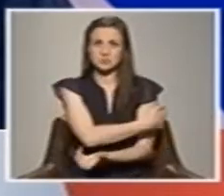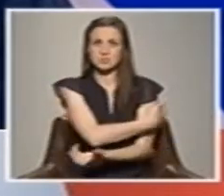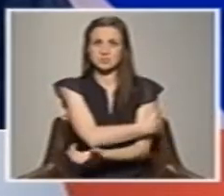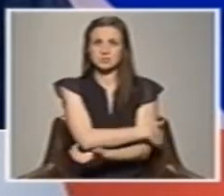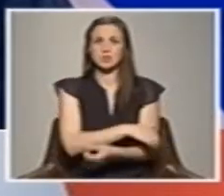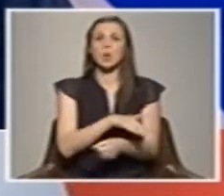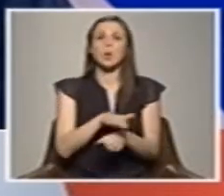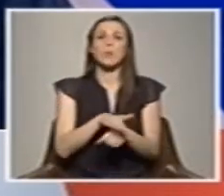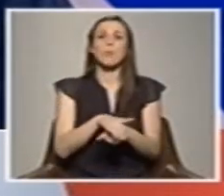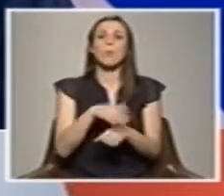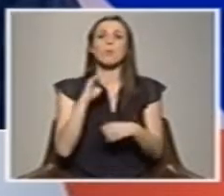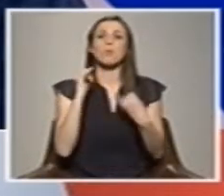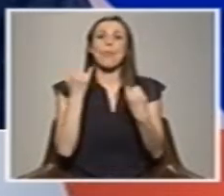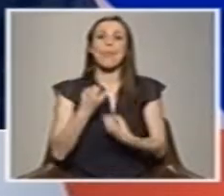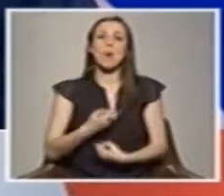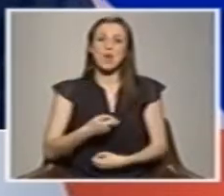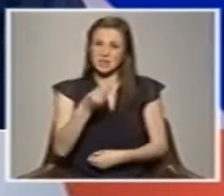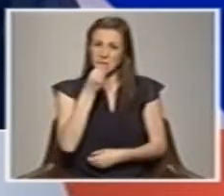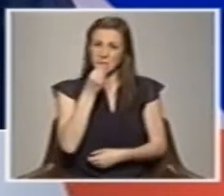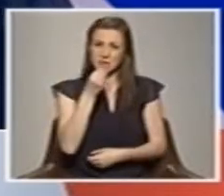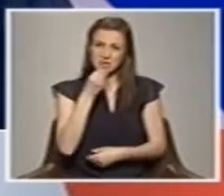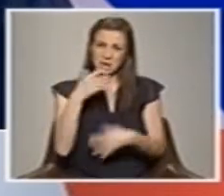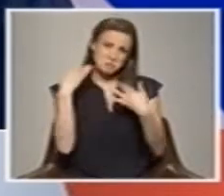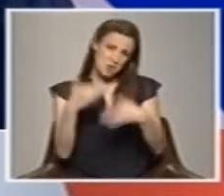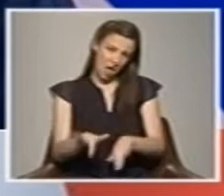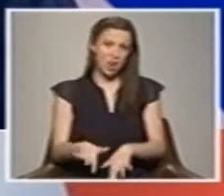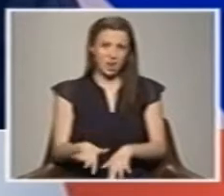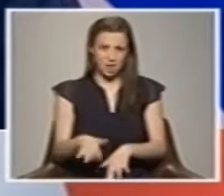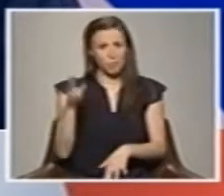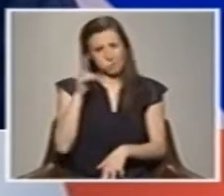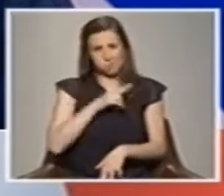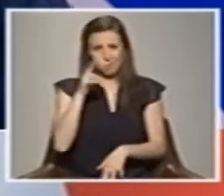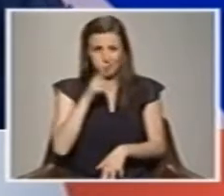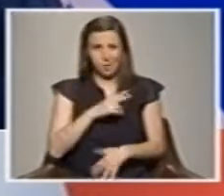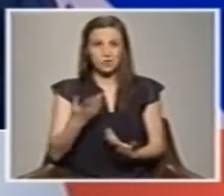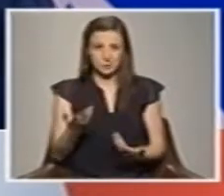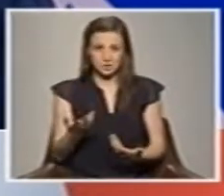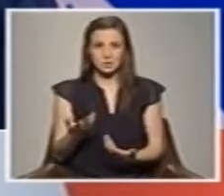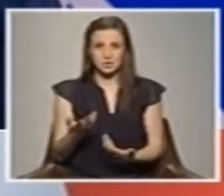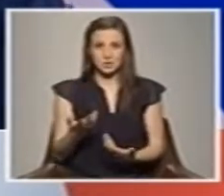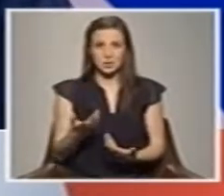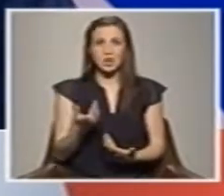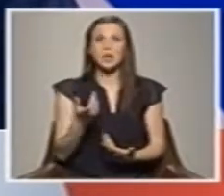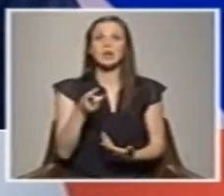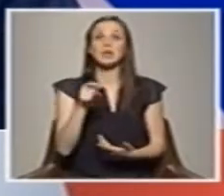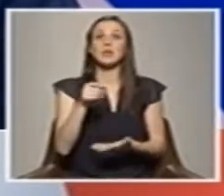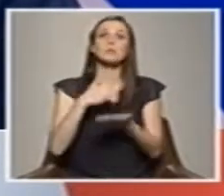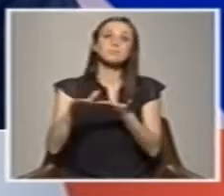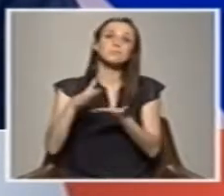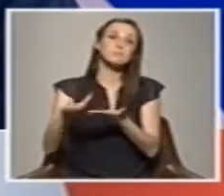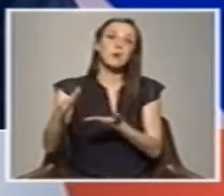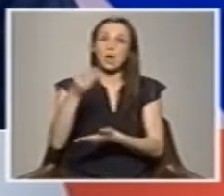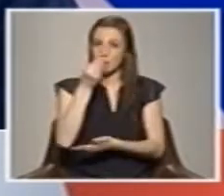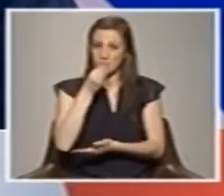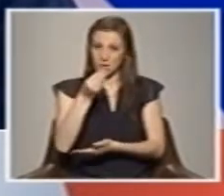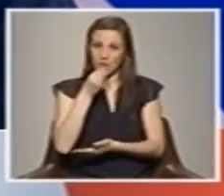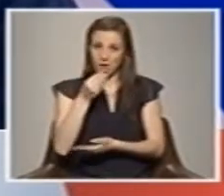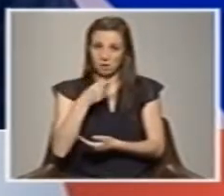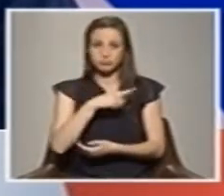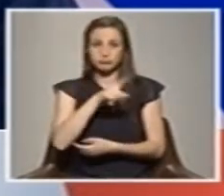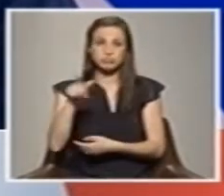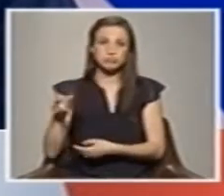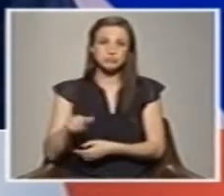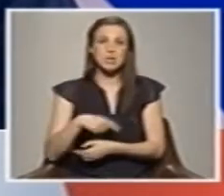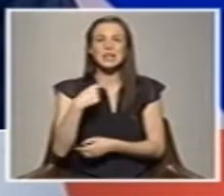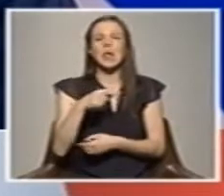dieta alimentar não correta e até excessiva. E ao nível do desperdício alimentar, nós partilhamos também